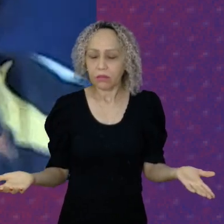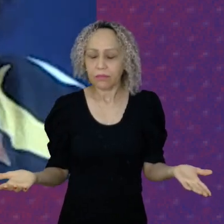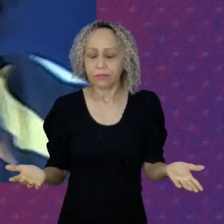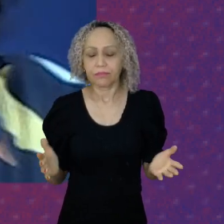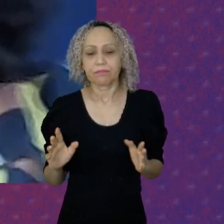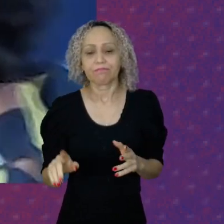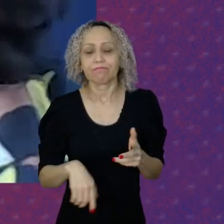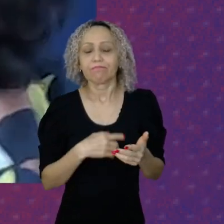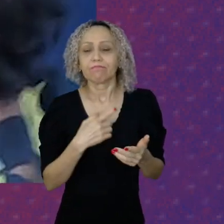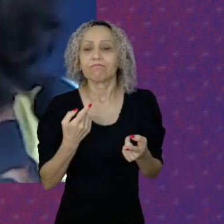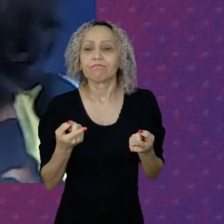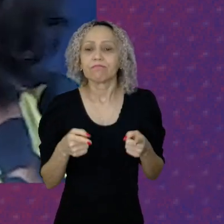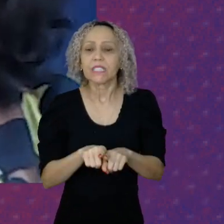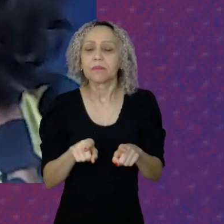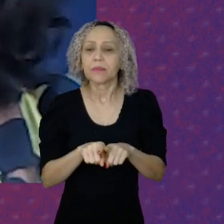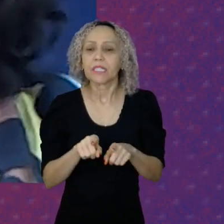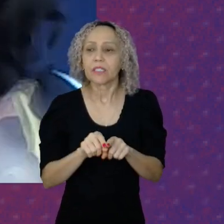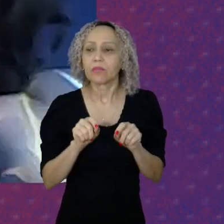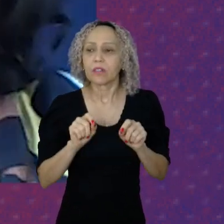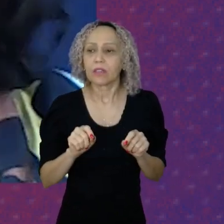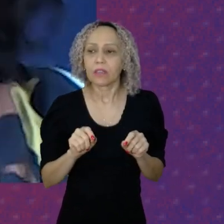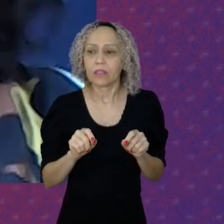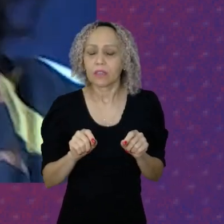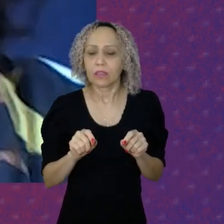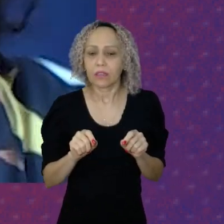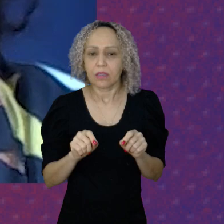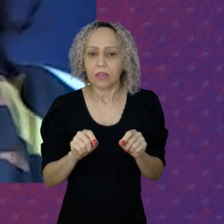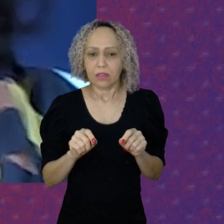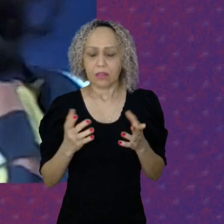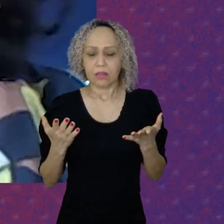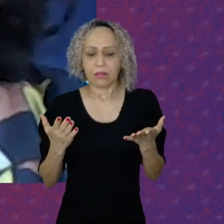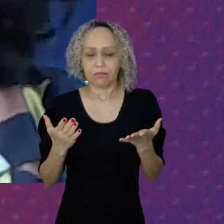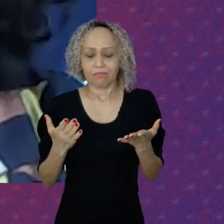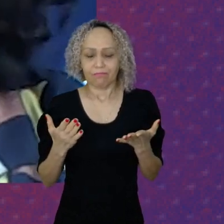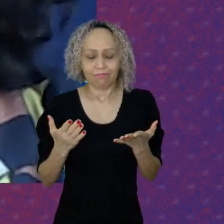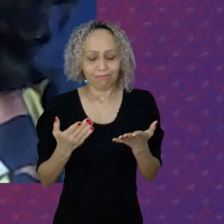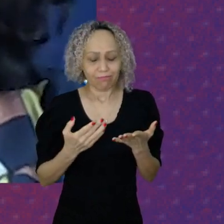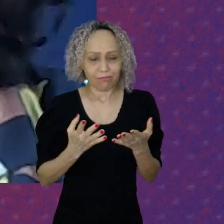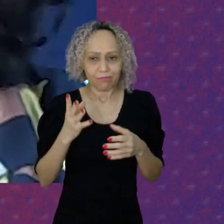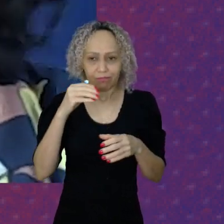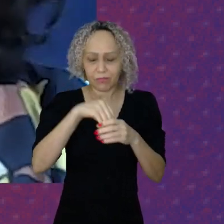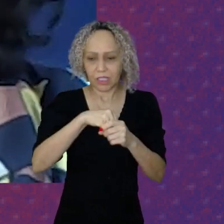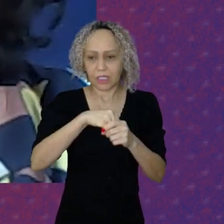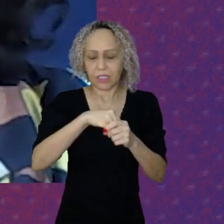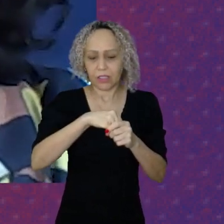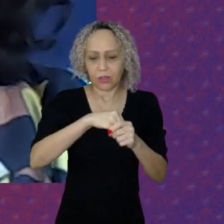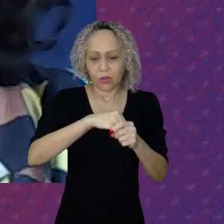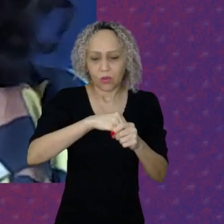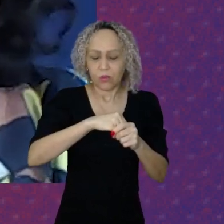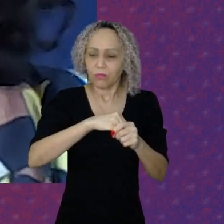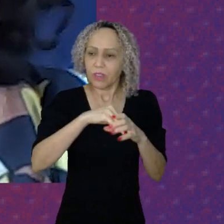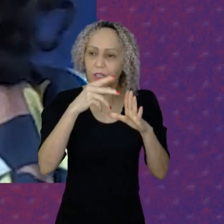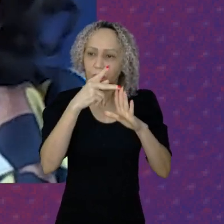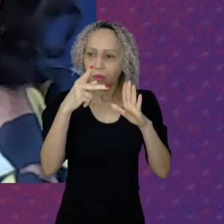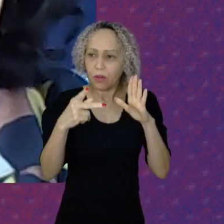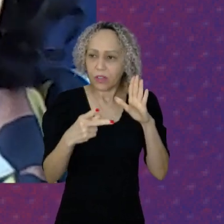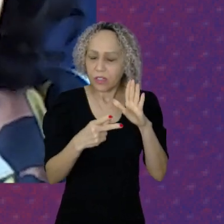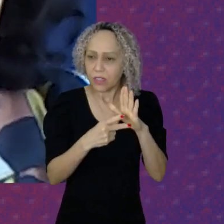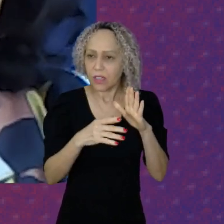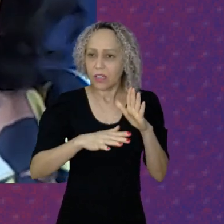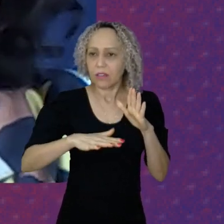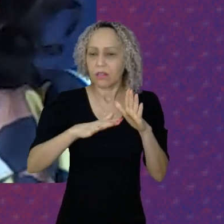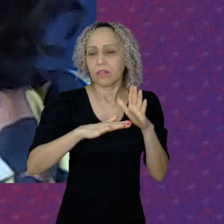Outra questão que avança, né, nesse pacote que o presidente colocou é cota